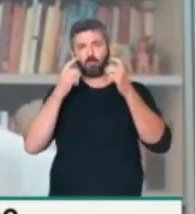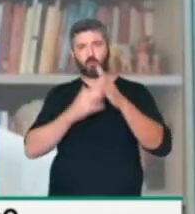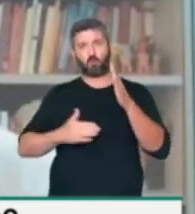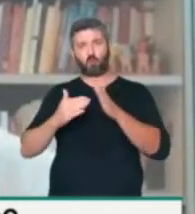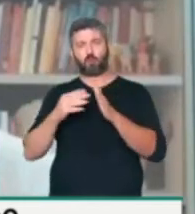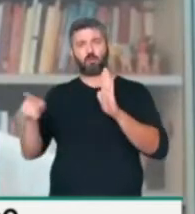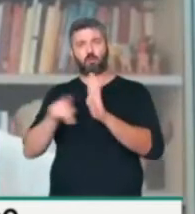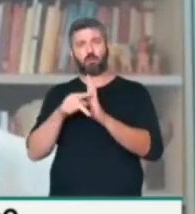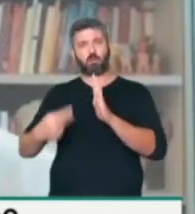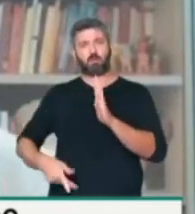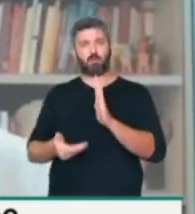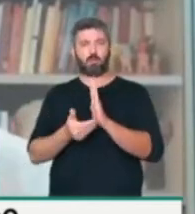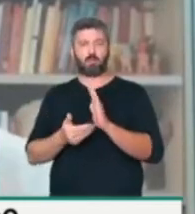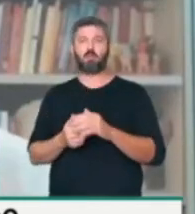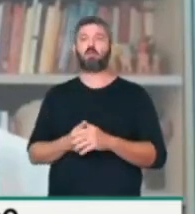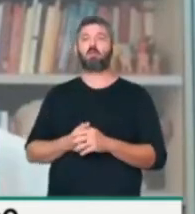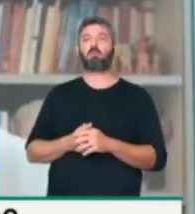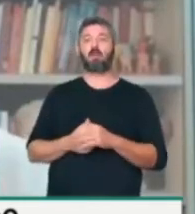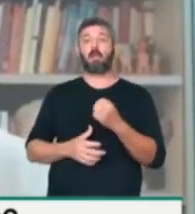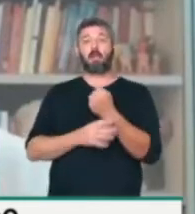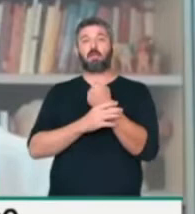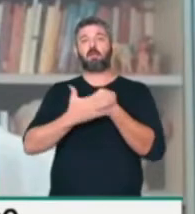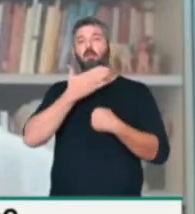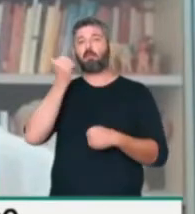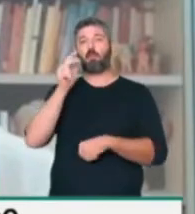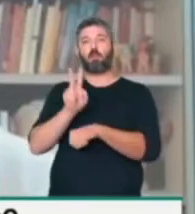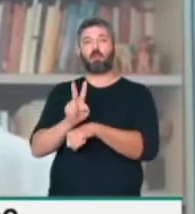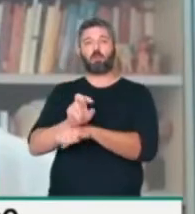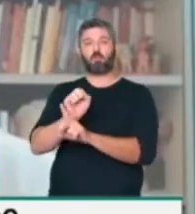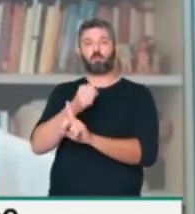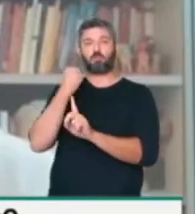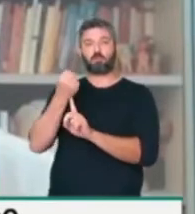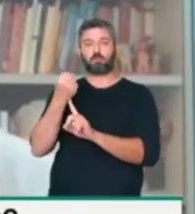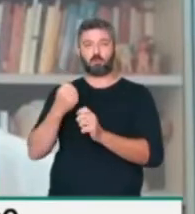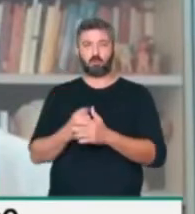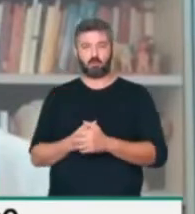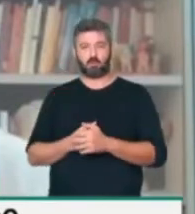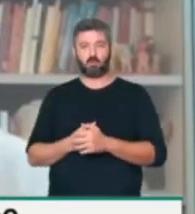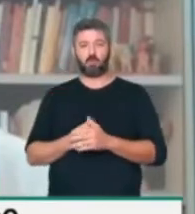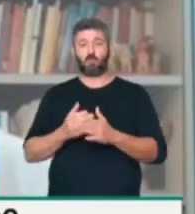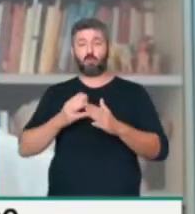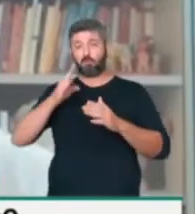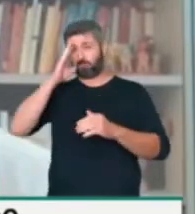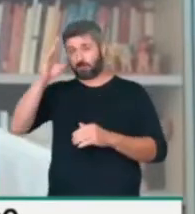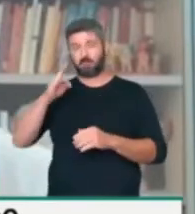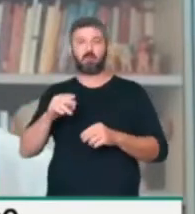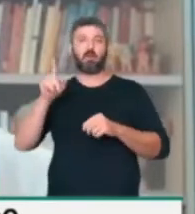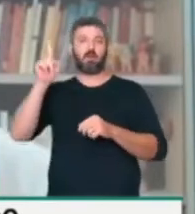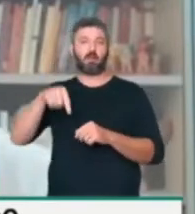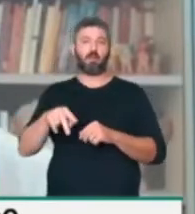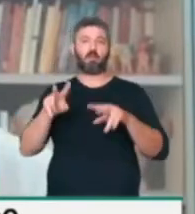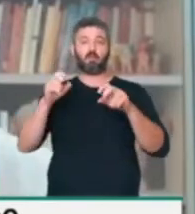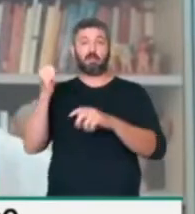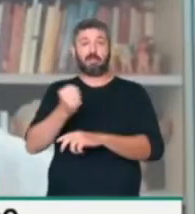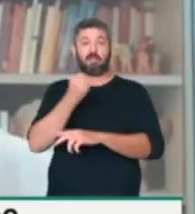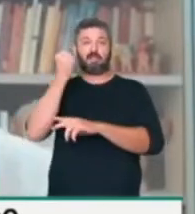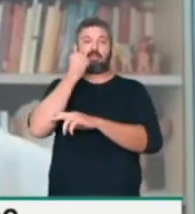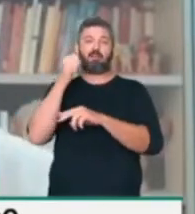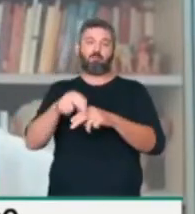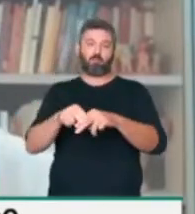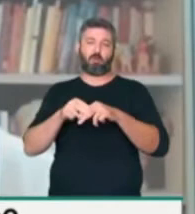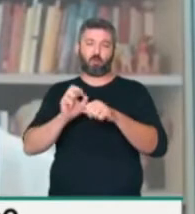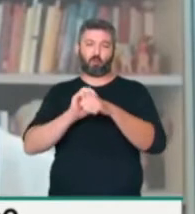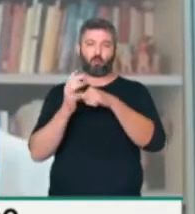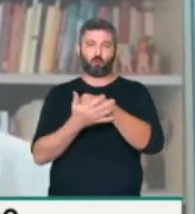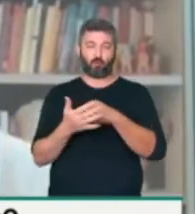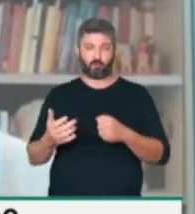Câmara tem tido no sentido de garantir uma melhor proteção social do povo brasileiro, sobretudo nesse momento de agravamento da pandemia. As